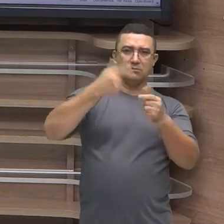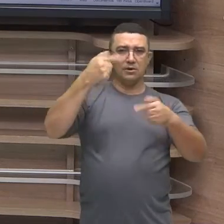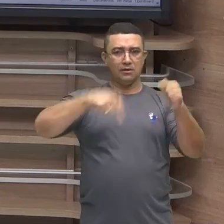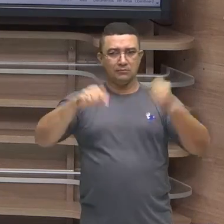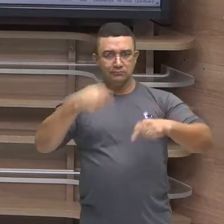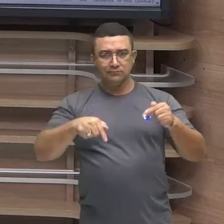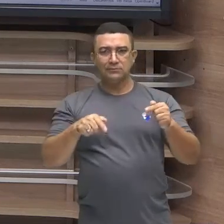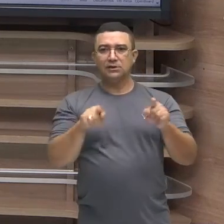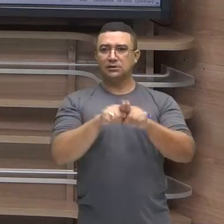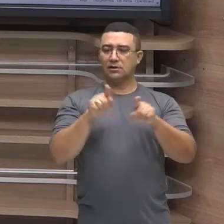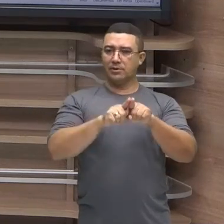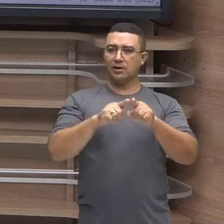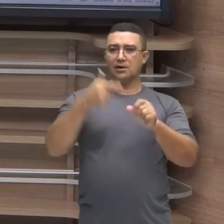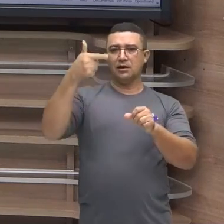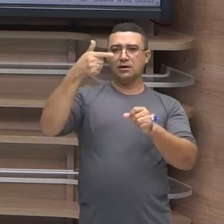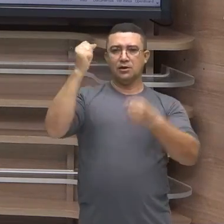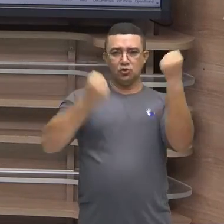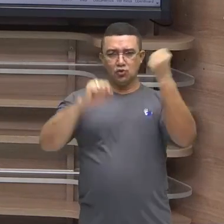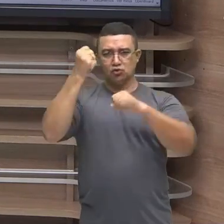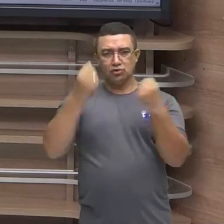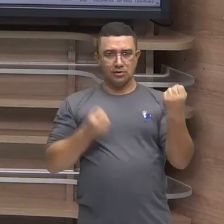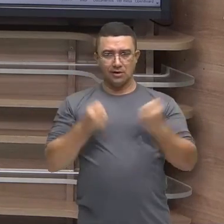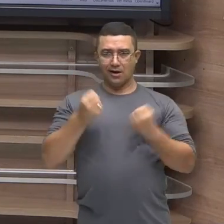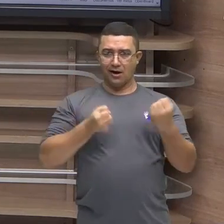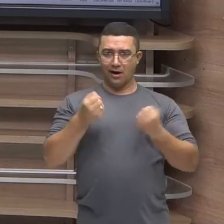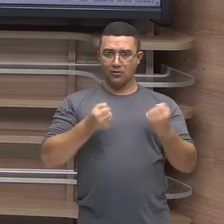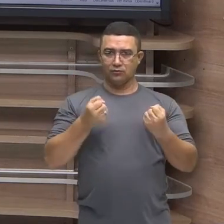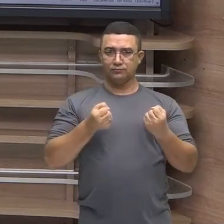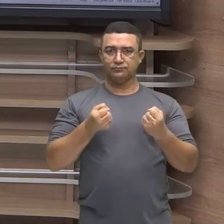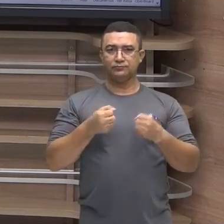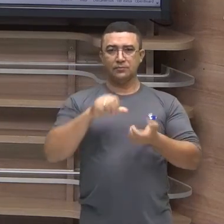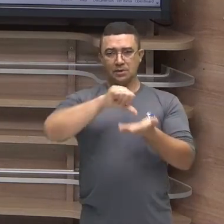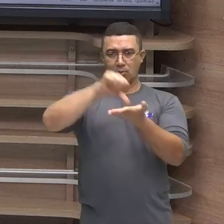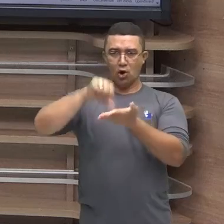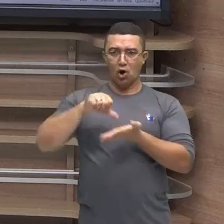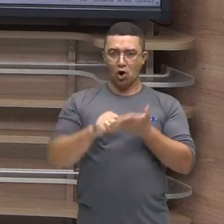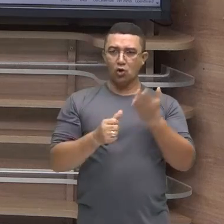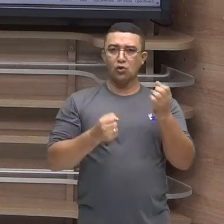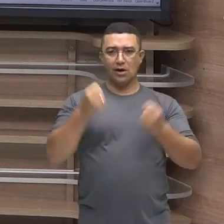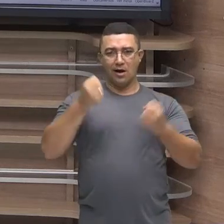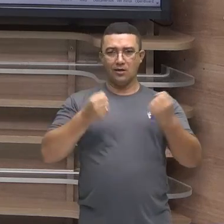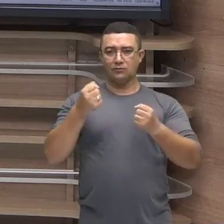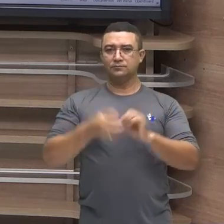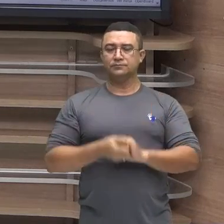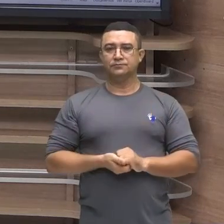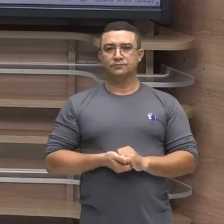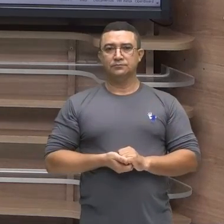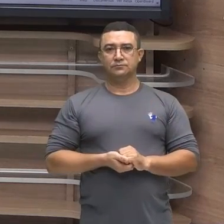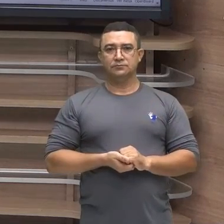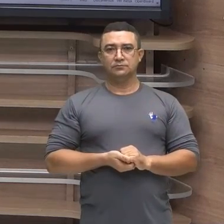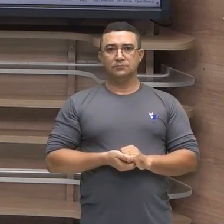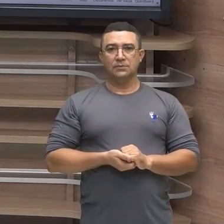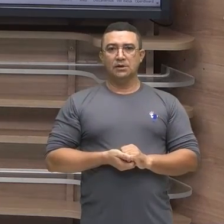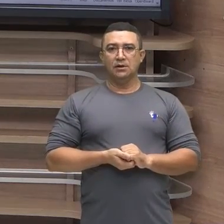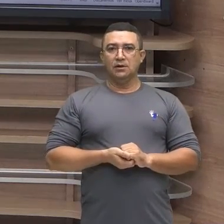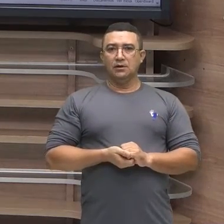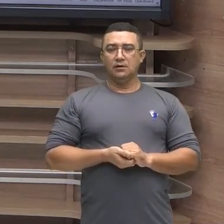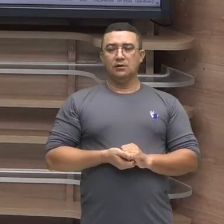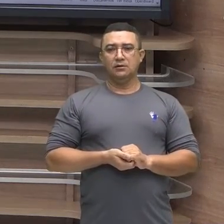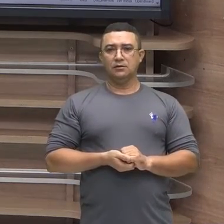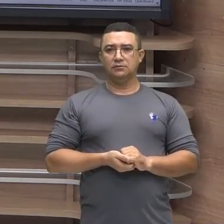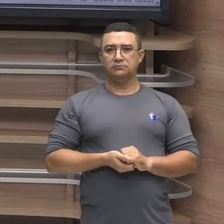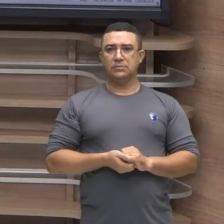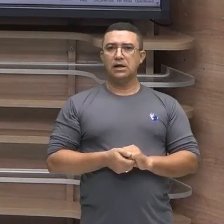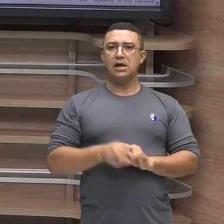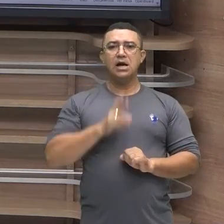e também a indústria automobilística, né, no polo de Camaçari. Então, aí você poderia ter